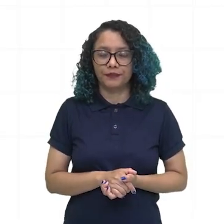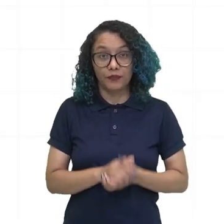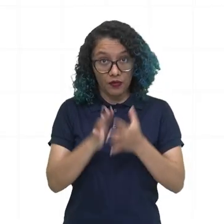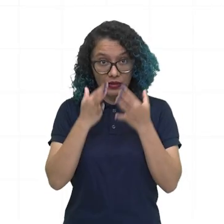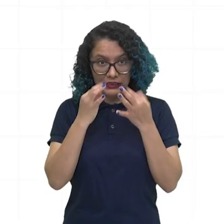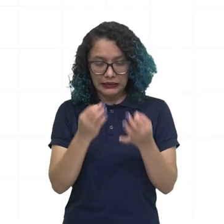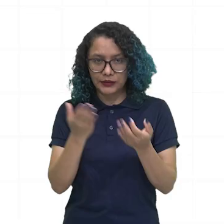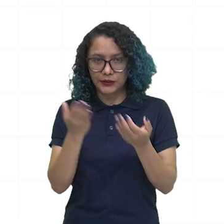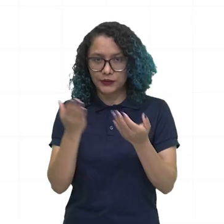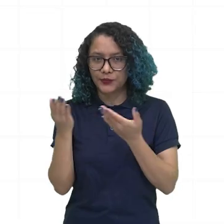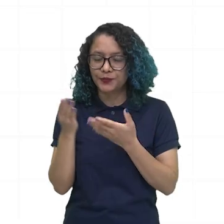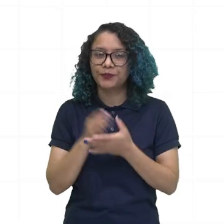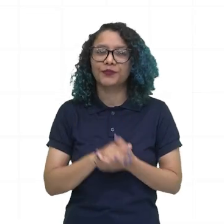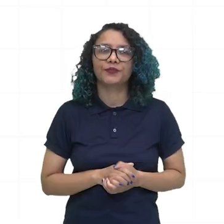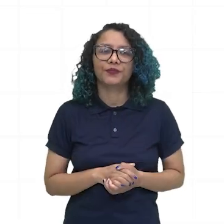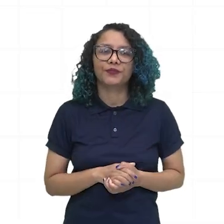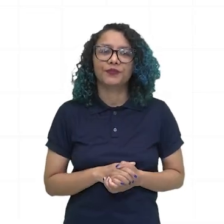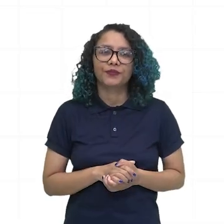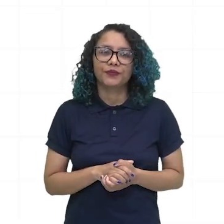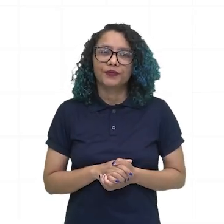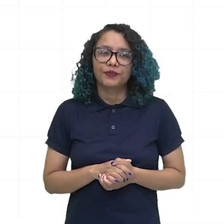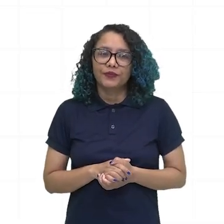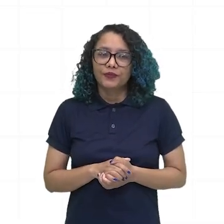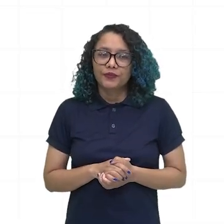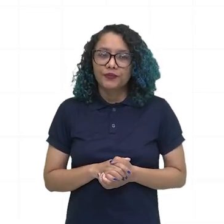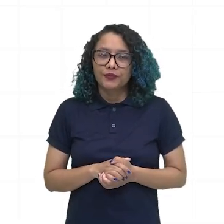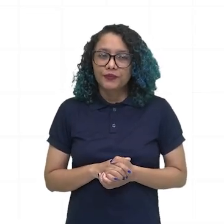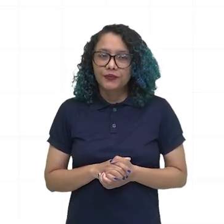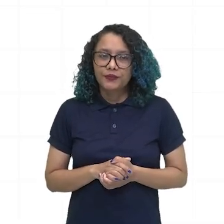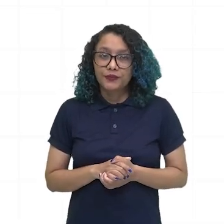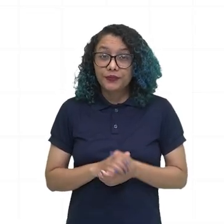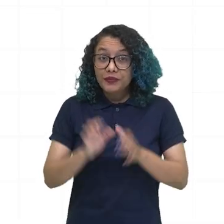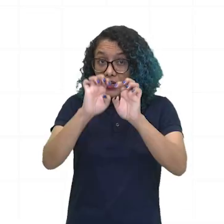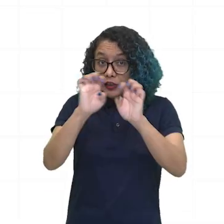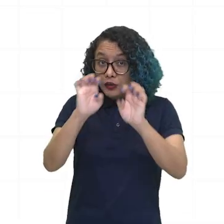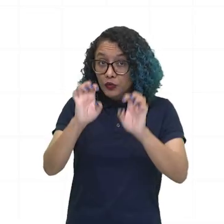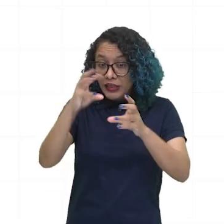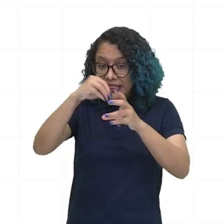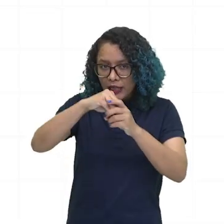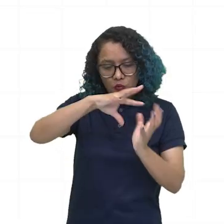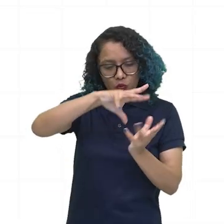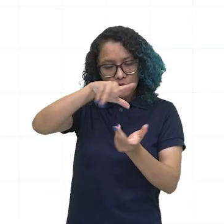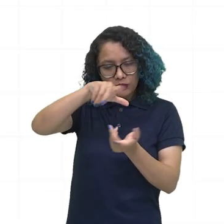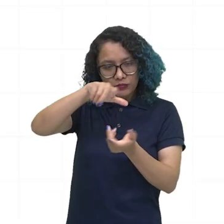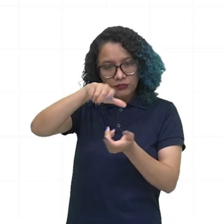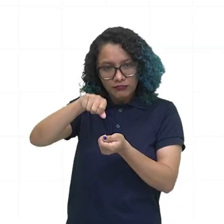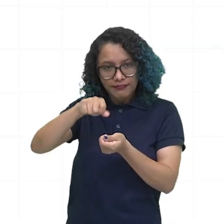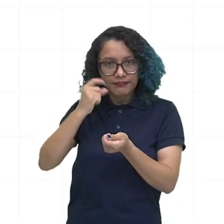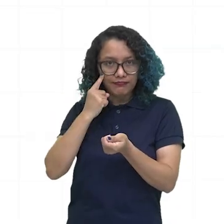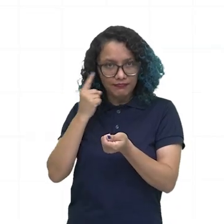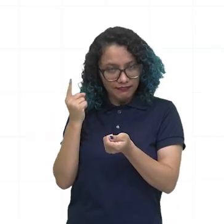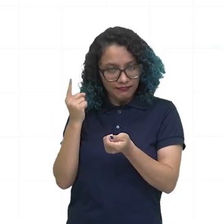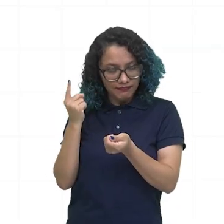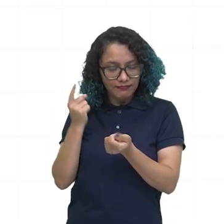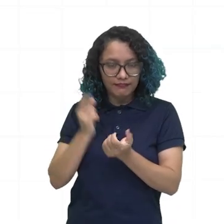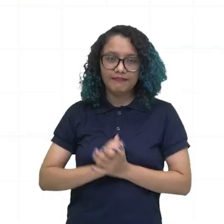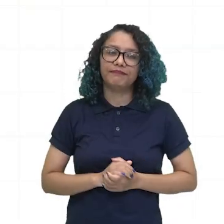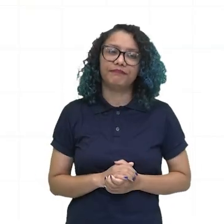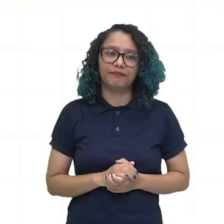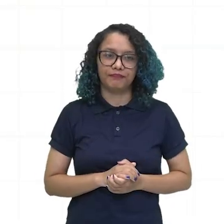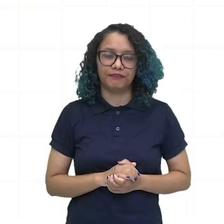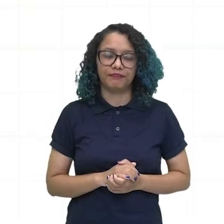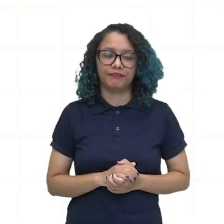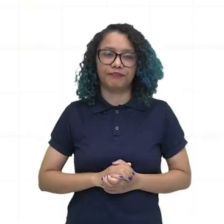Observem aqui que nós temos, essa estrutura interna do nosso planeta. Então, vejam aqui que